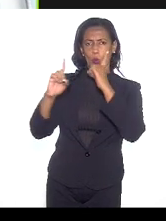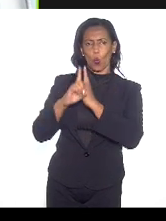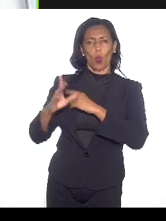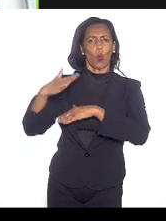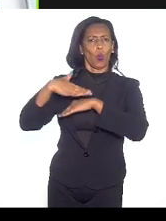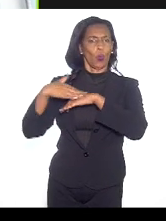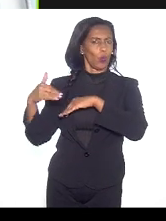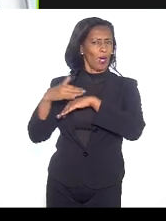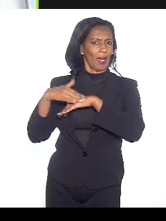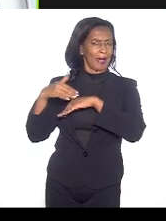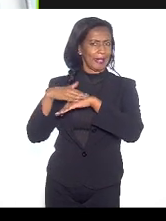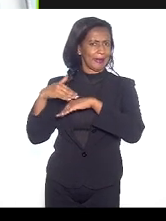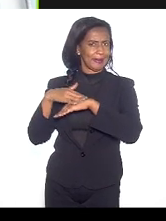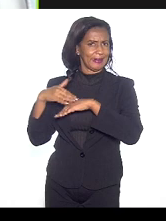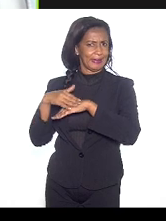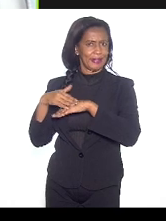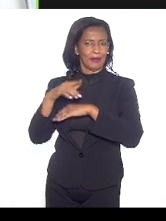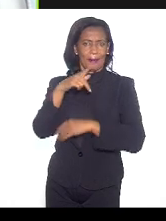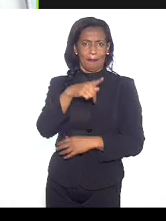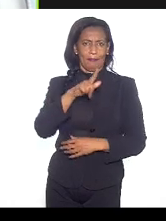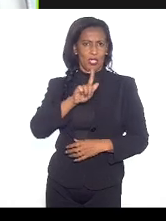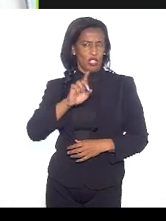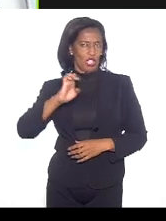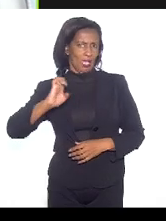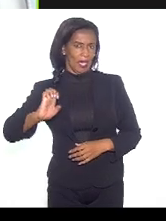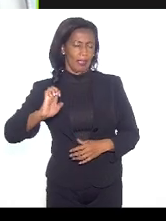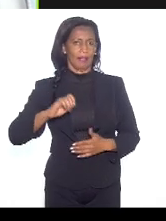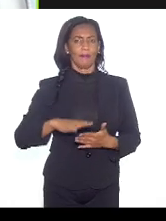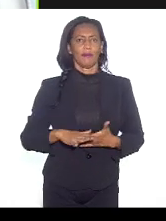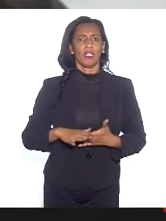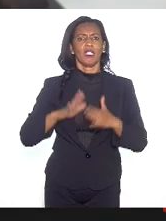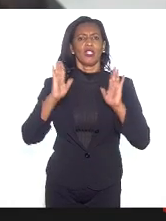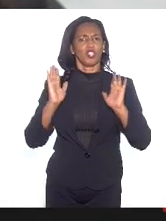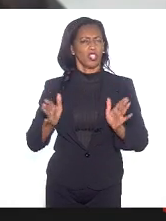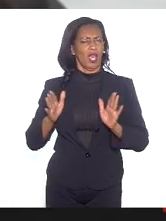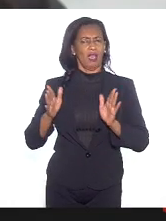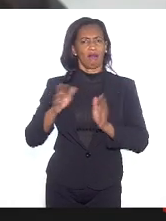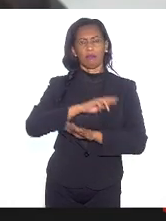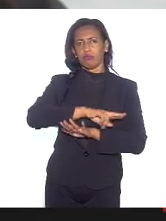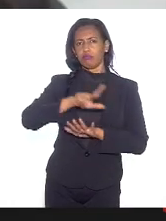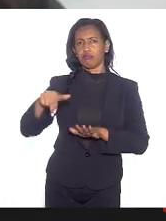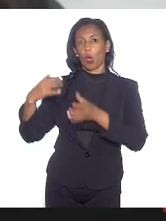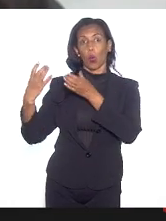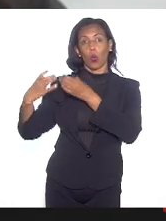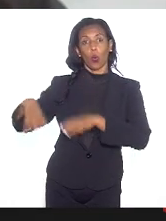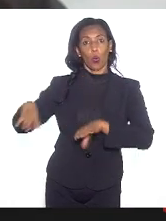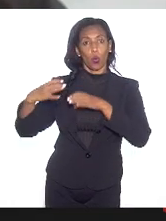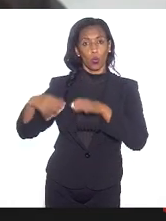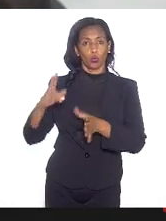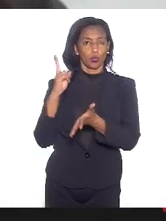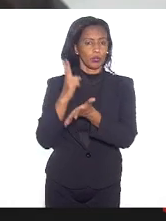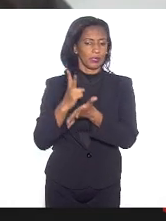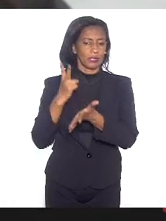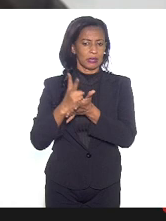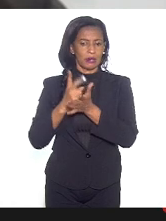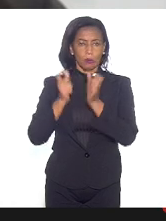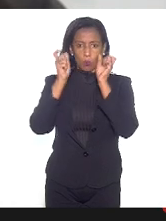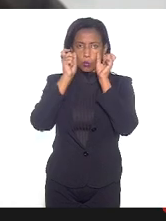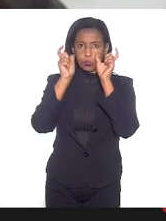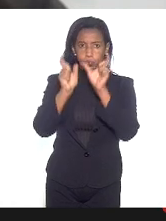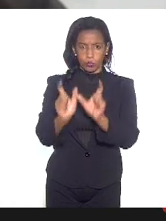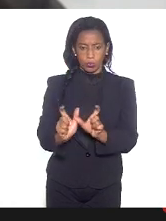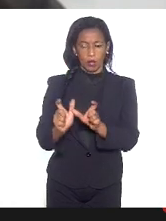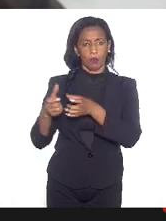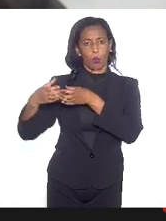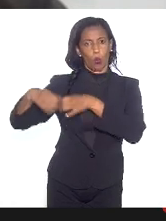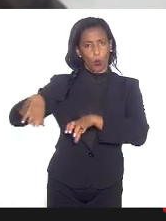carinho, muita hospitalidade na PGE, já discutimos vários concursos e sempre muito atento à questão